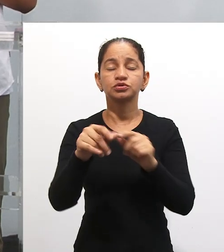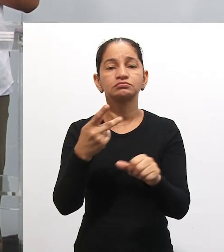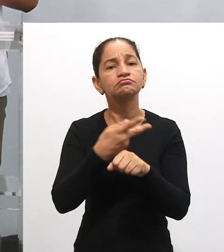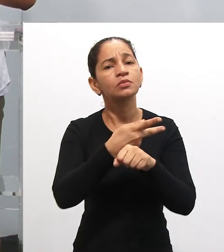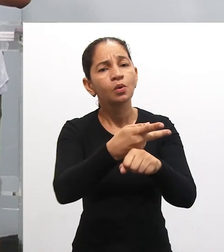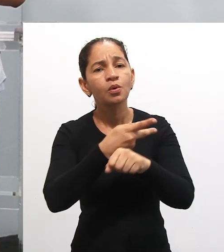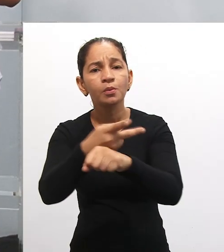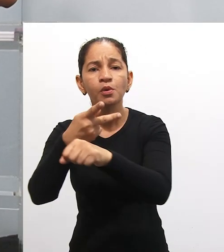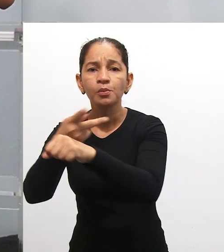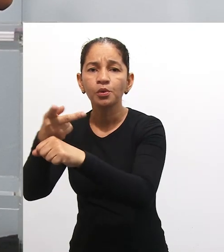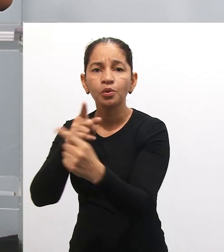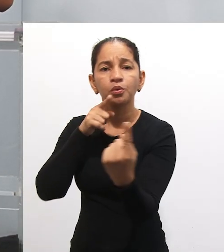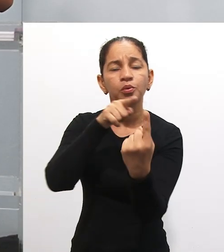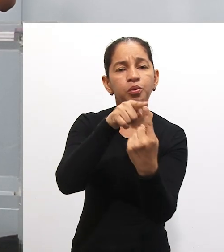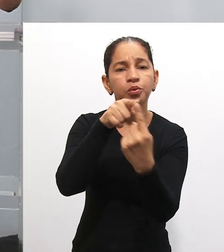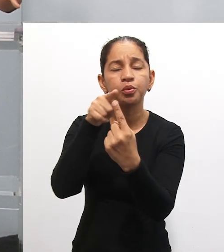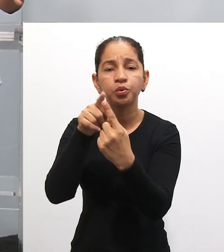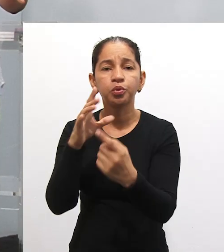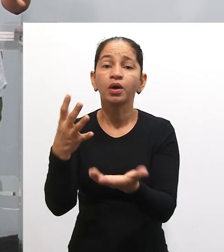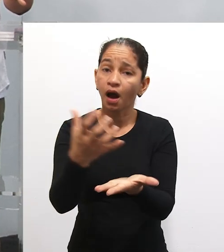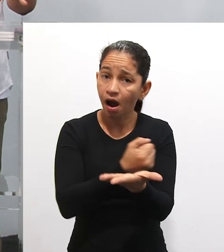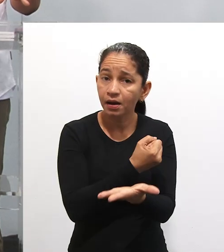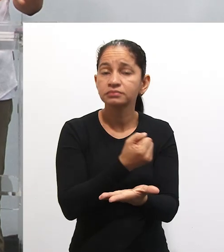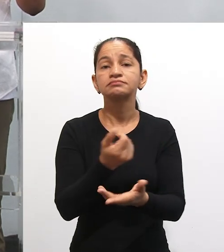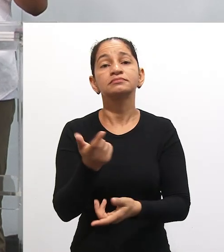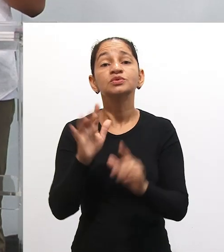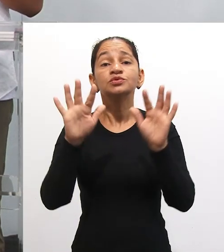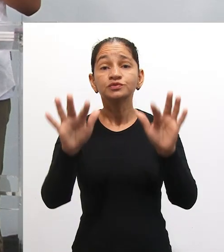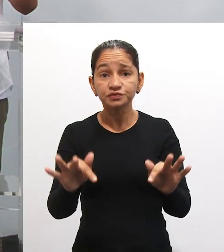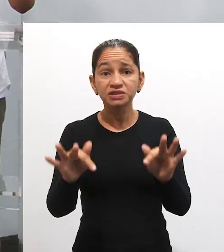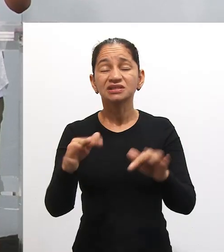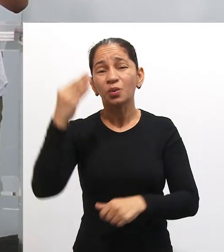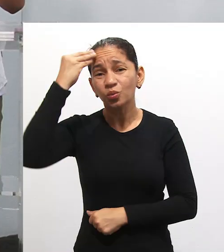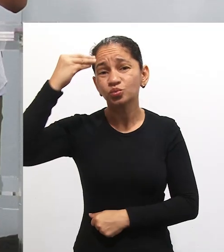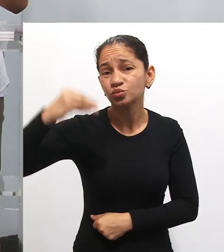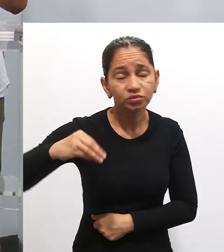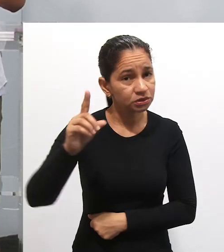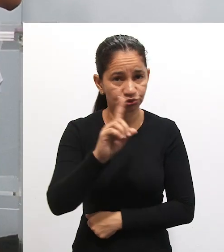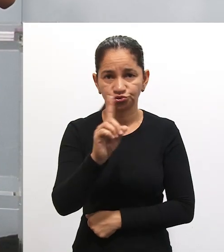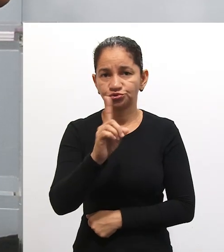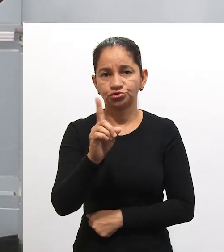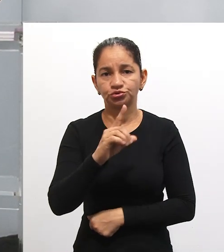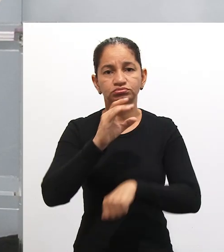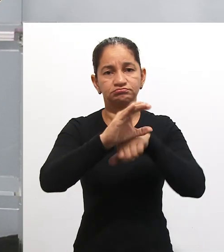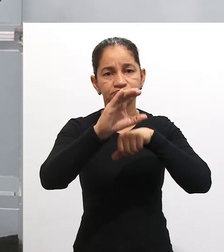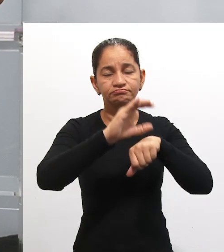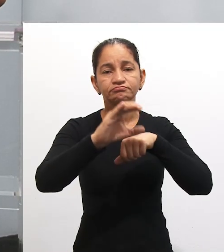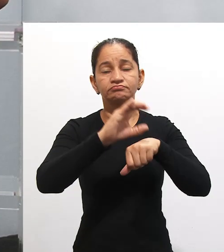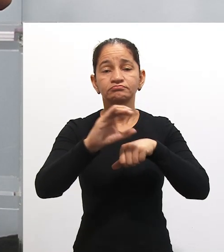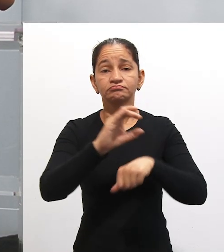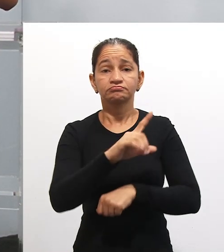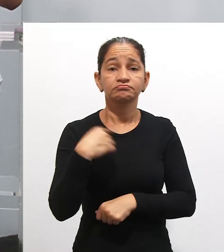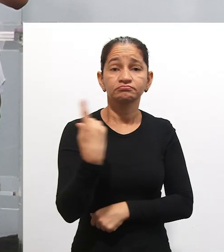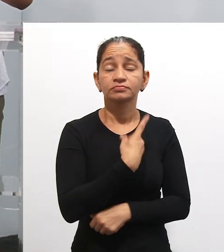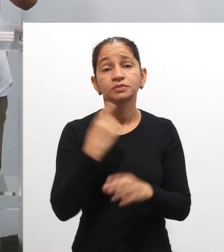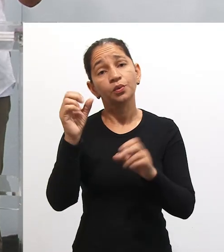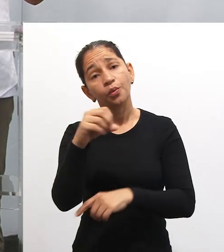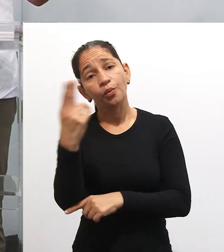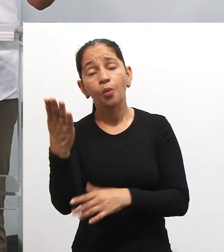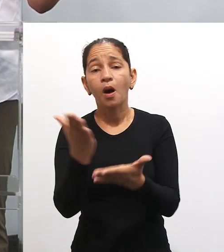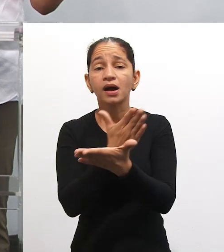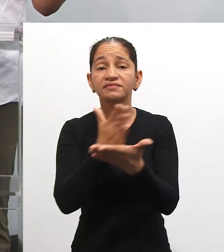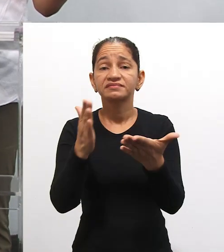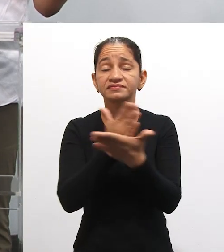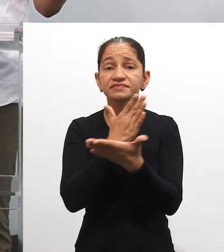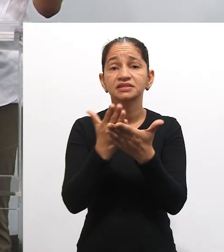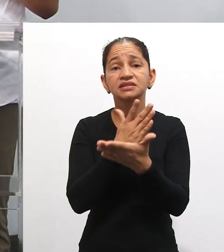capacitados em fazer essa busca ativa e buscar esse aluno, a fim de que no final esse aluno não desista desse curso, tá? Ou de